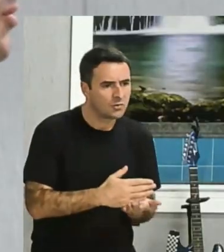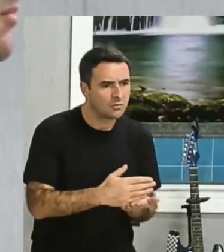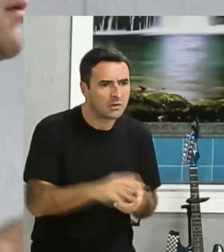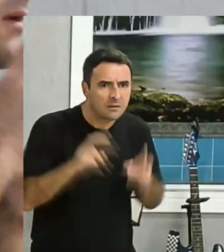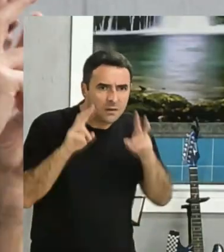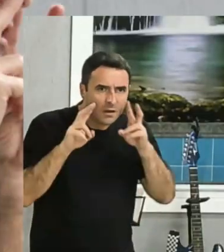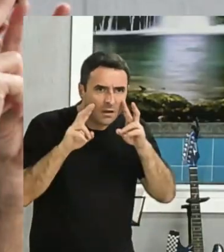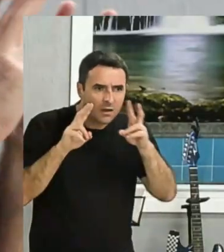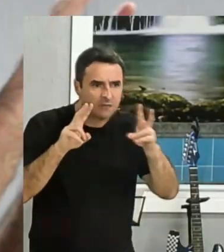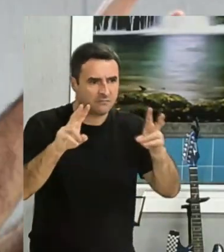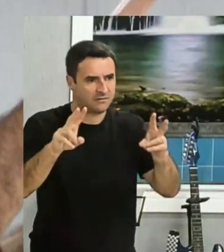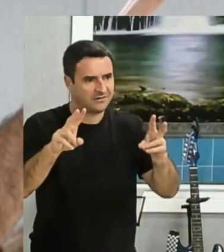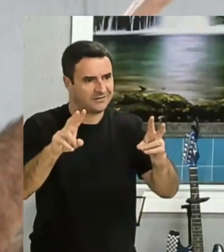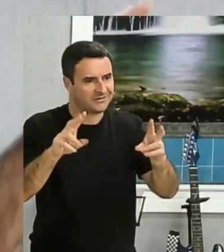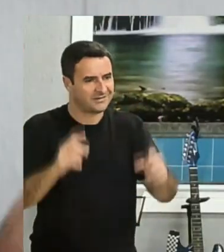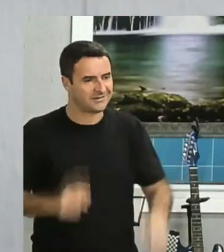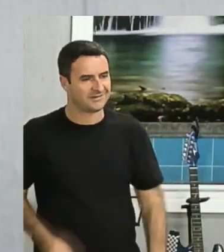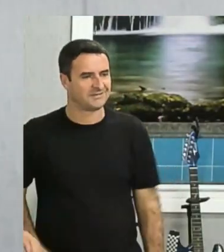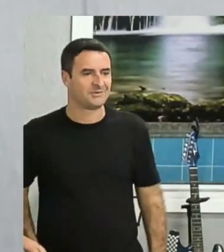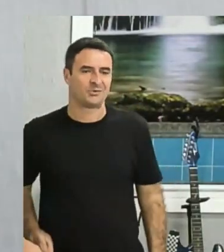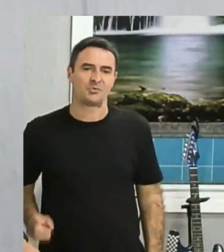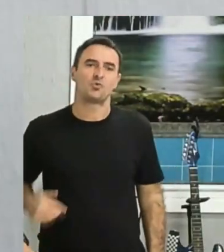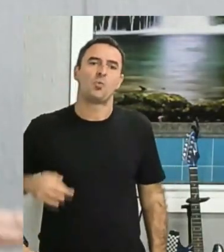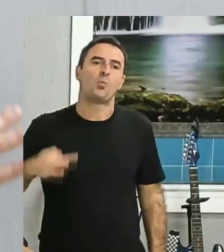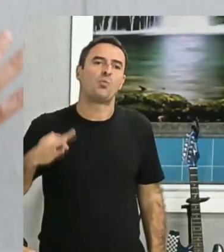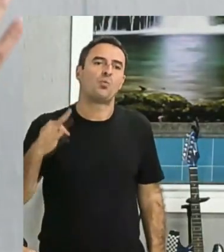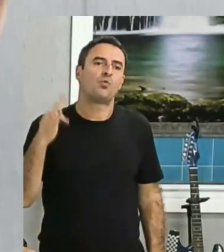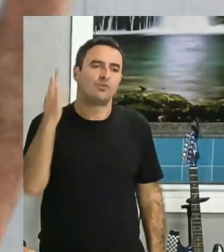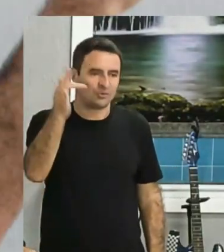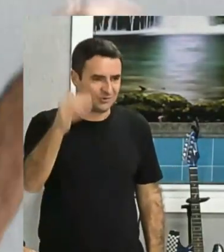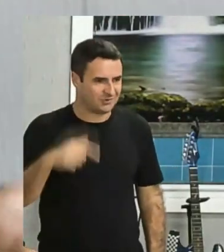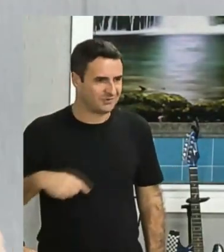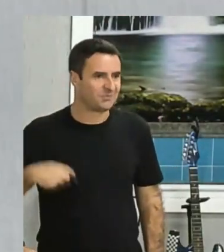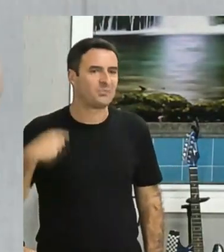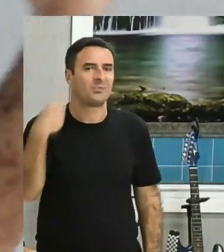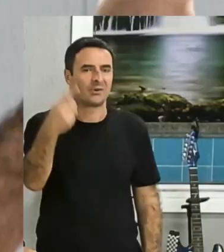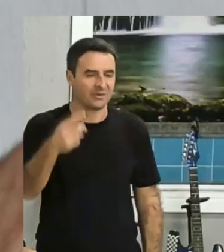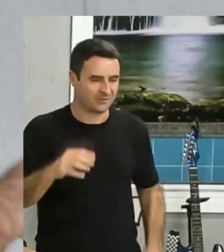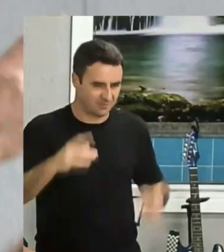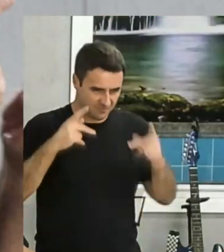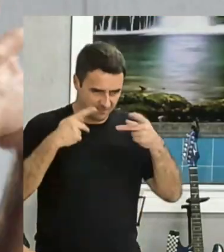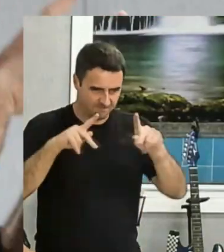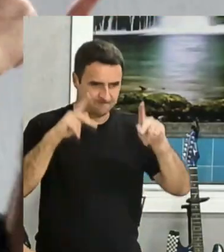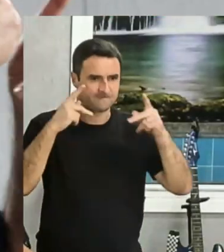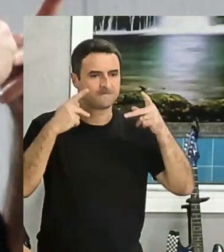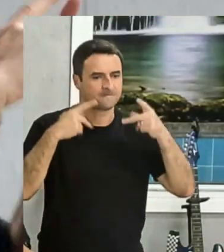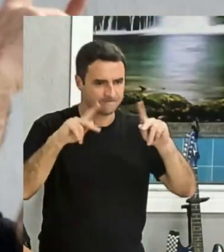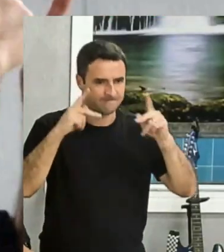ver a partir do próximo sermão.